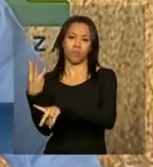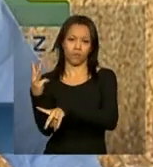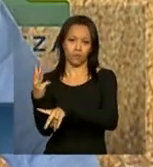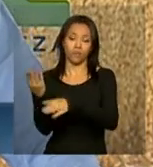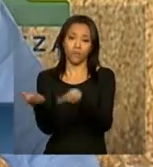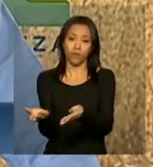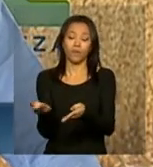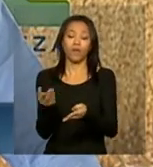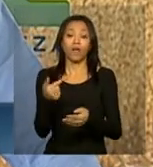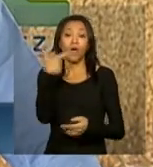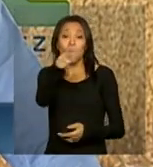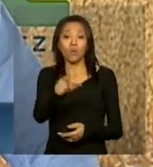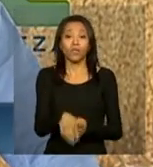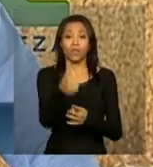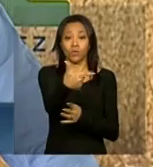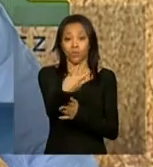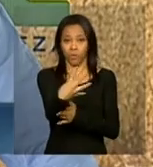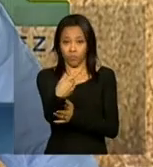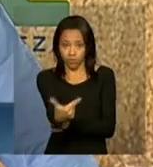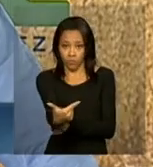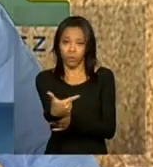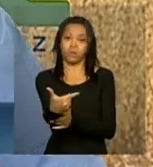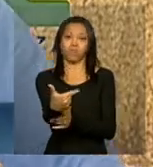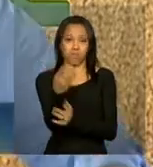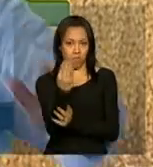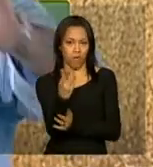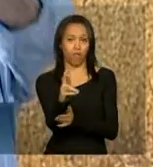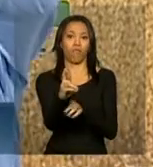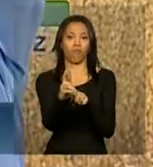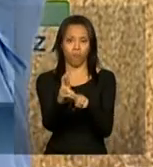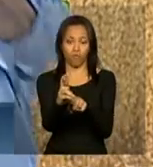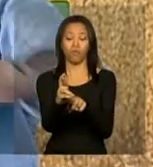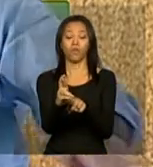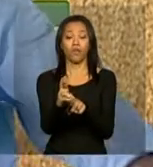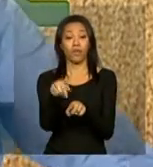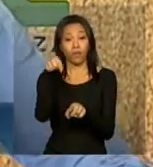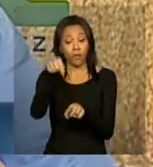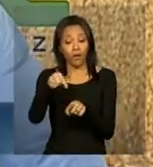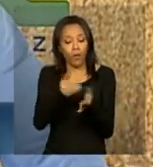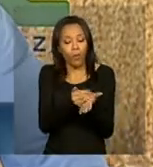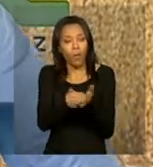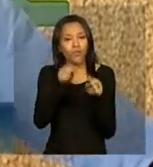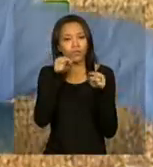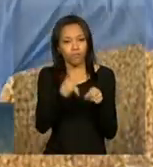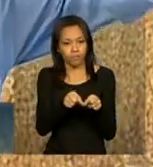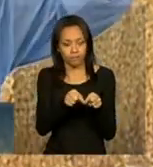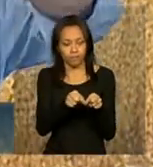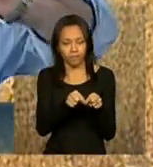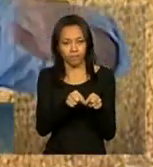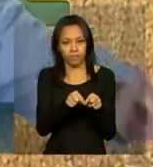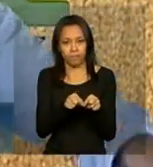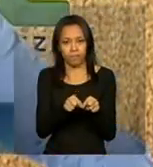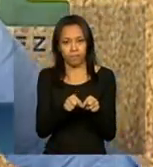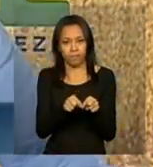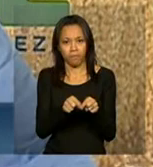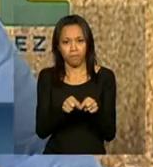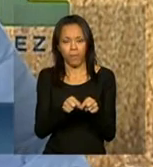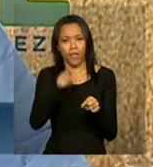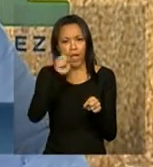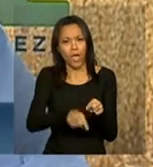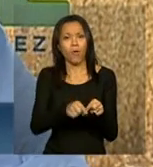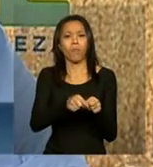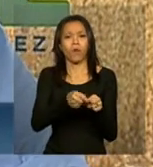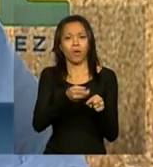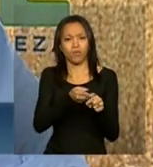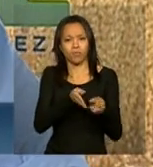a 242, presidente. A 242, ela começa. Ela é uma